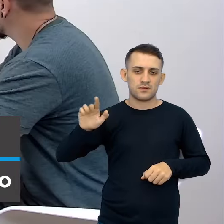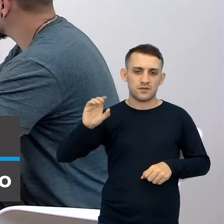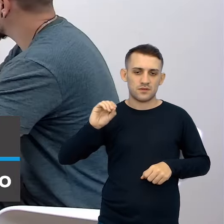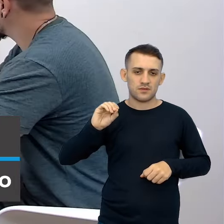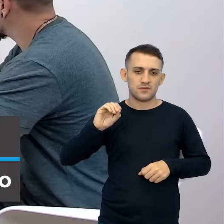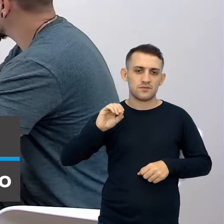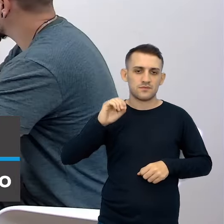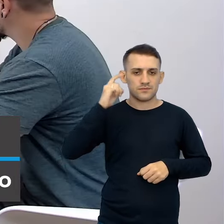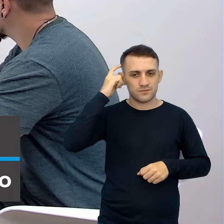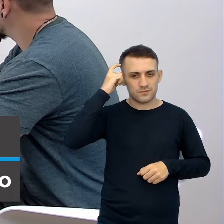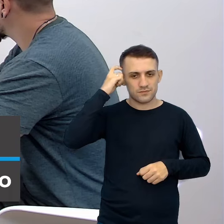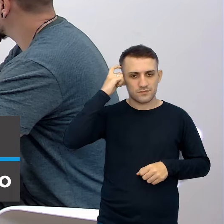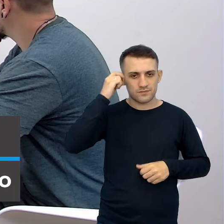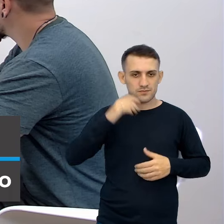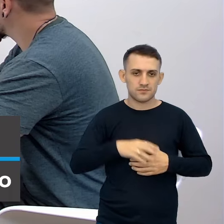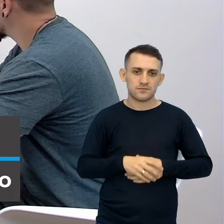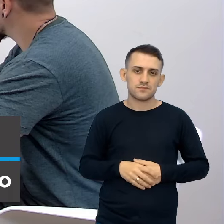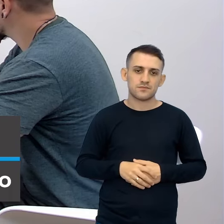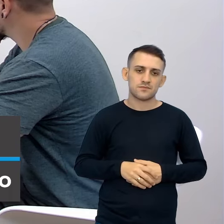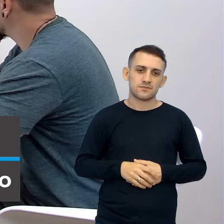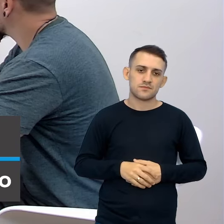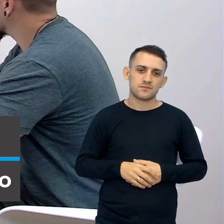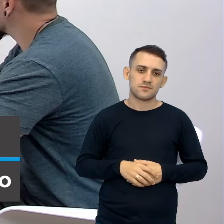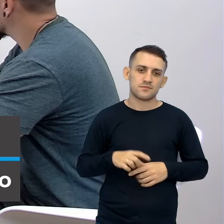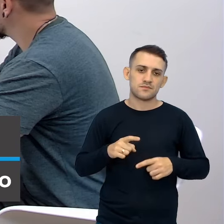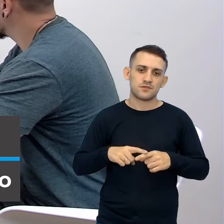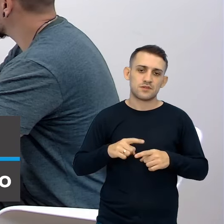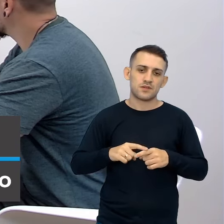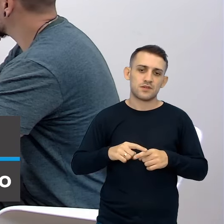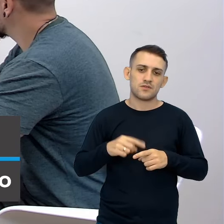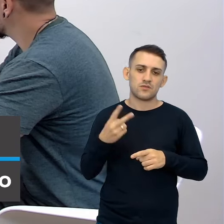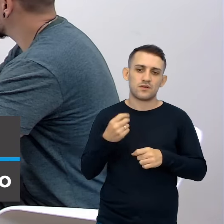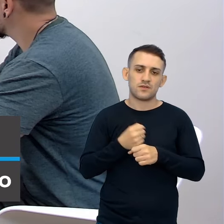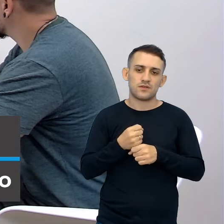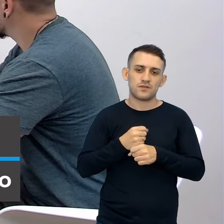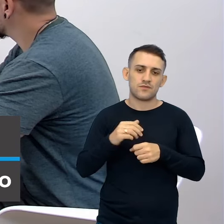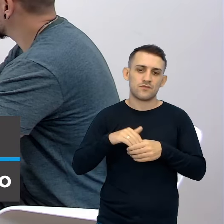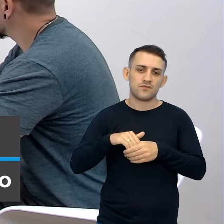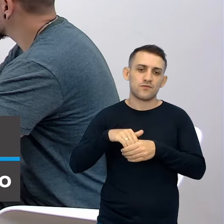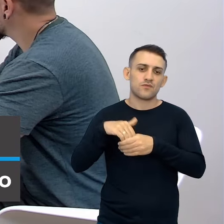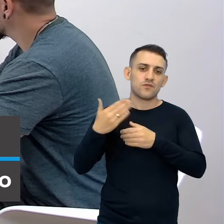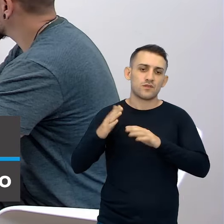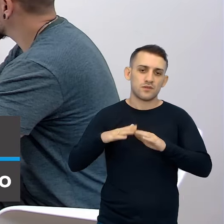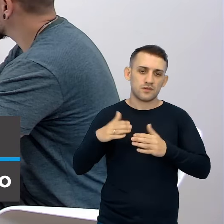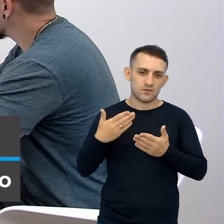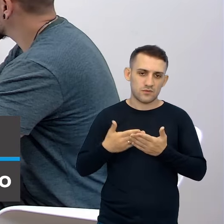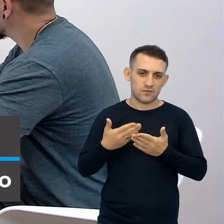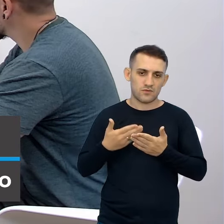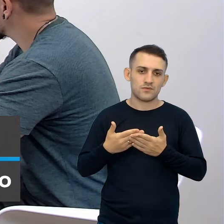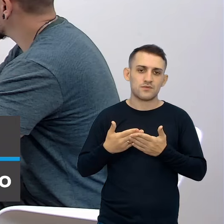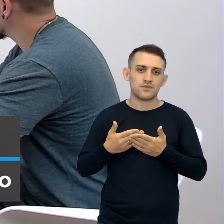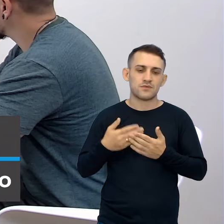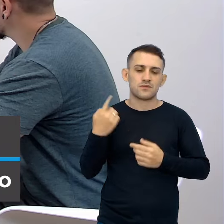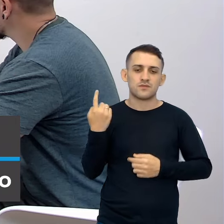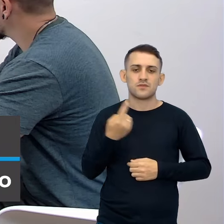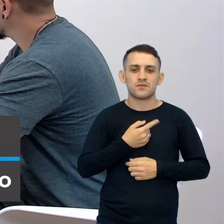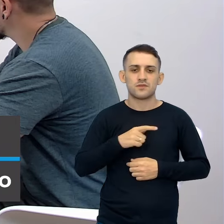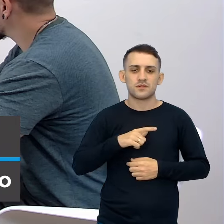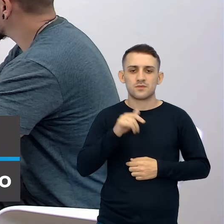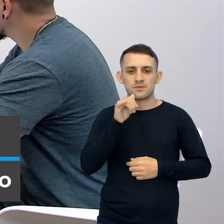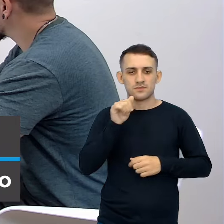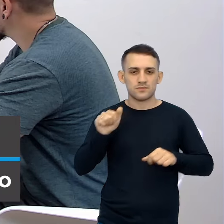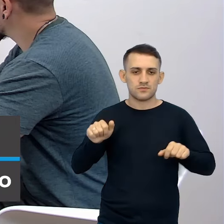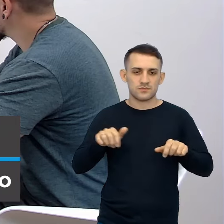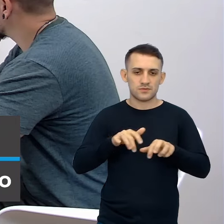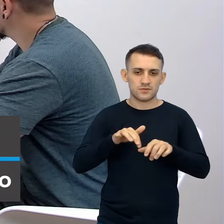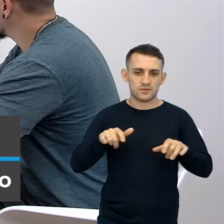eles ficaram fora 2 anos. Então, eles tiveram lá o acesso lá ao celular. E aí, quando a gente traz lá o teclado, né, que